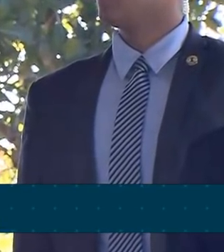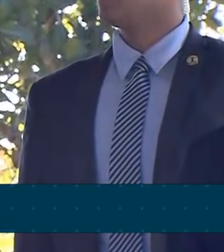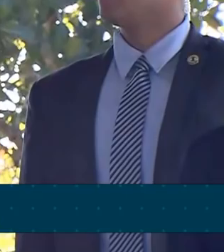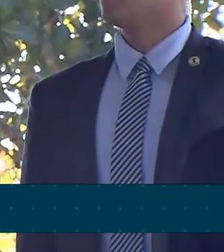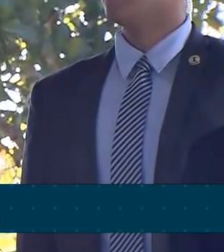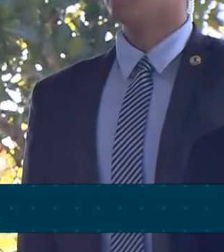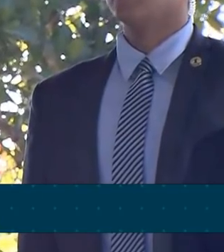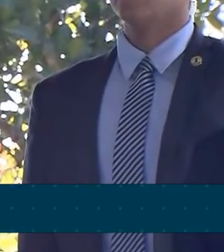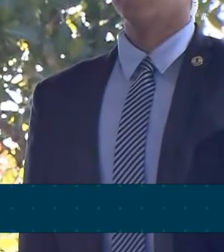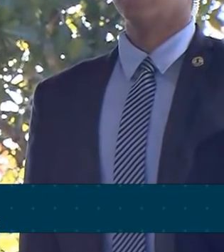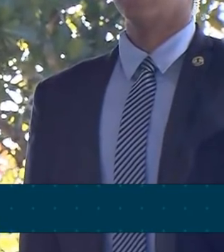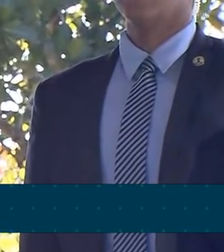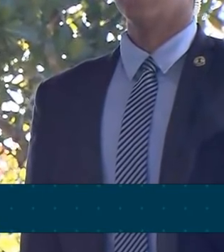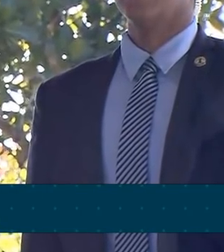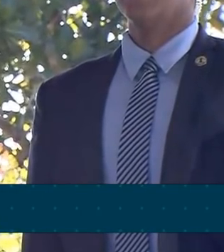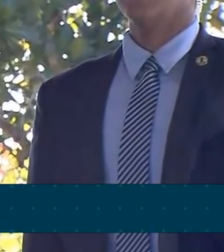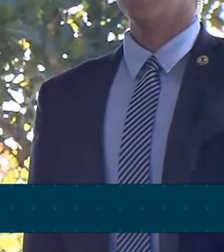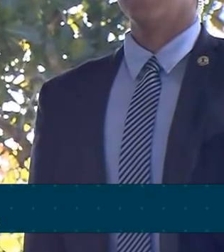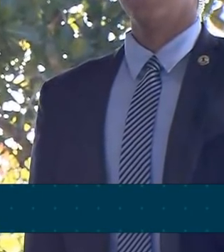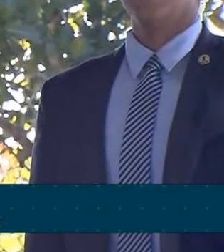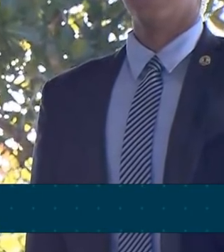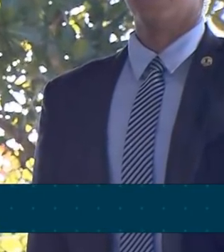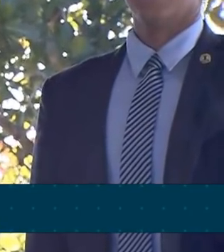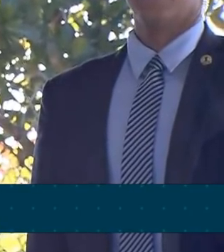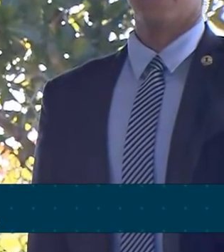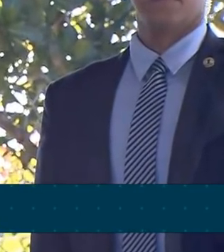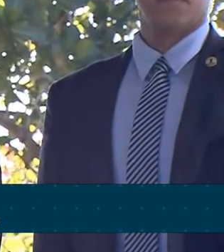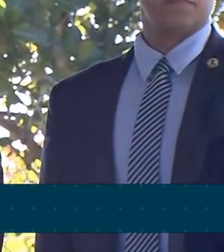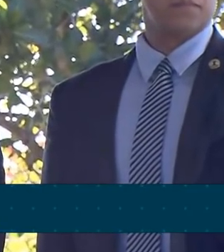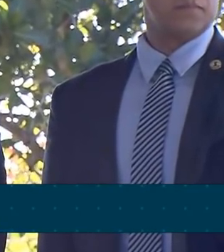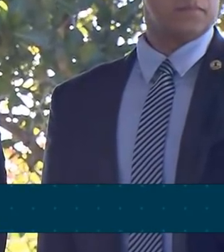prezado General Augusto Heleno, um símbolo